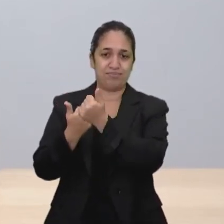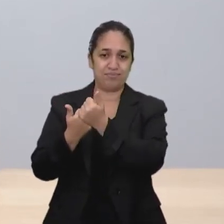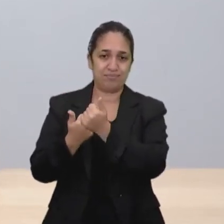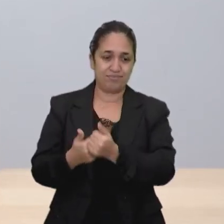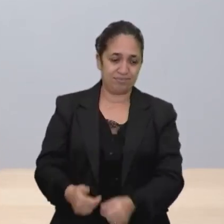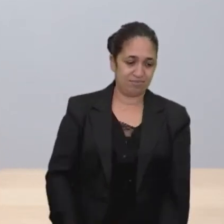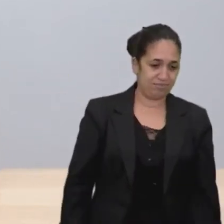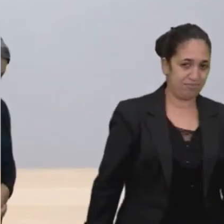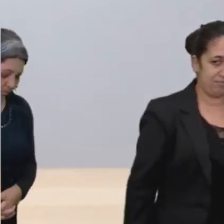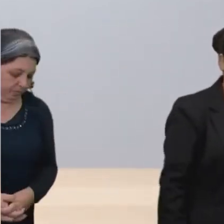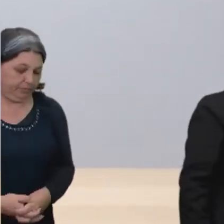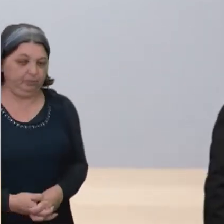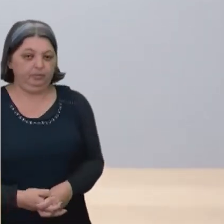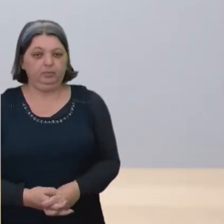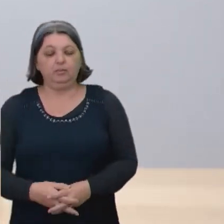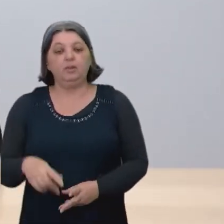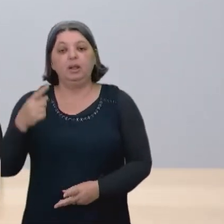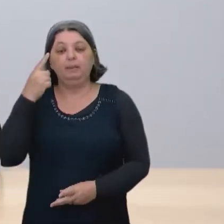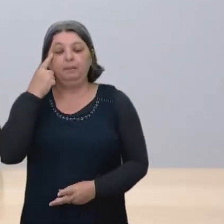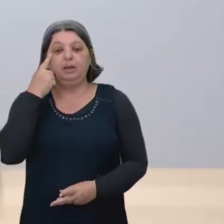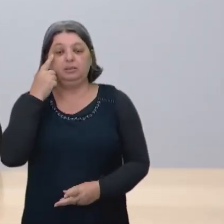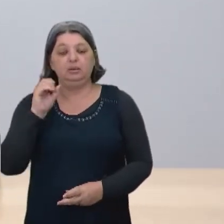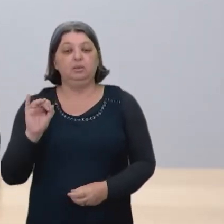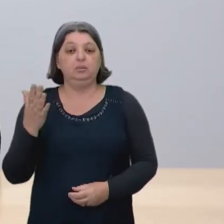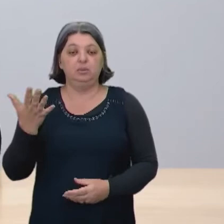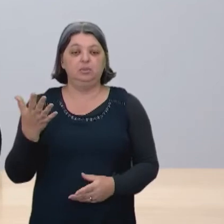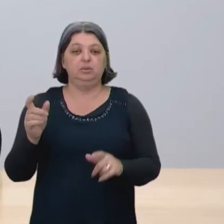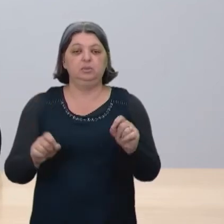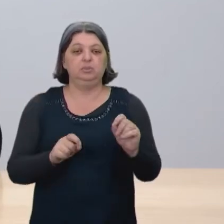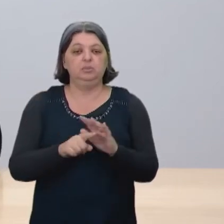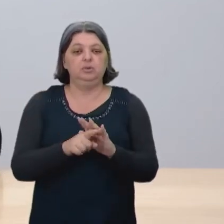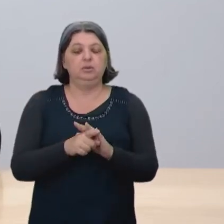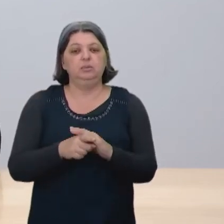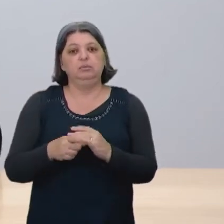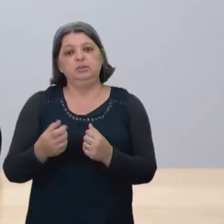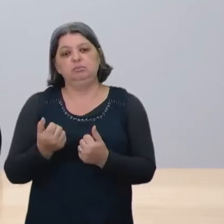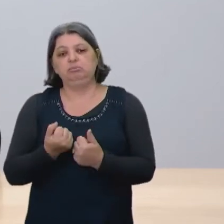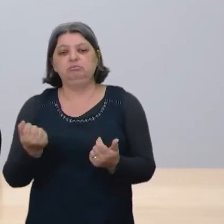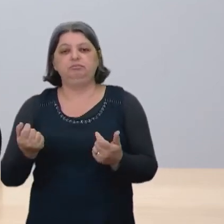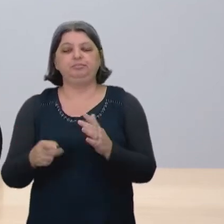que pensar aí como é que funciona se o nosso suporte fosse o jornal impresso ou